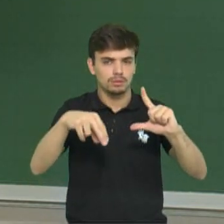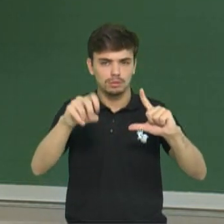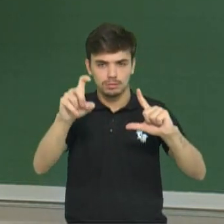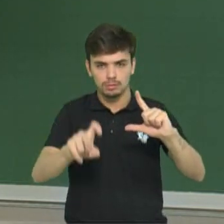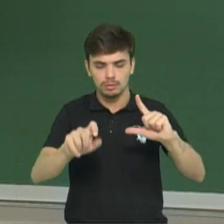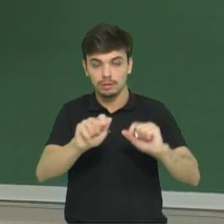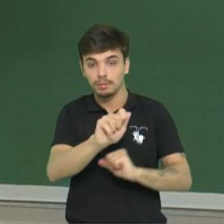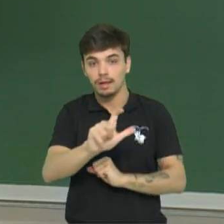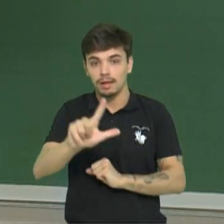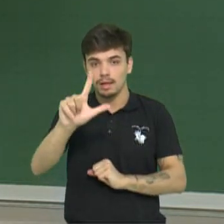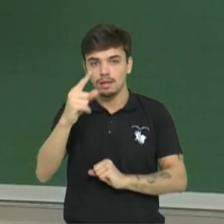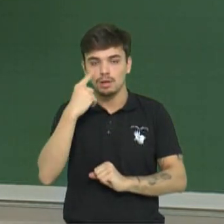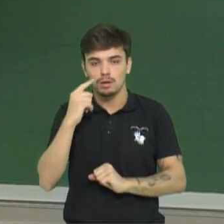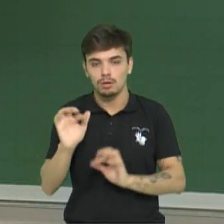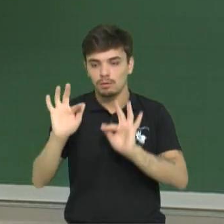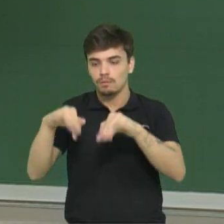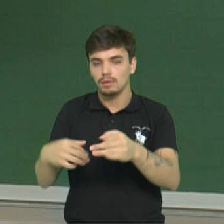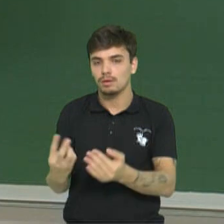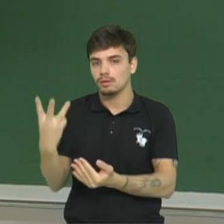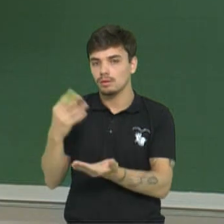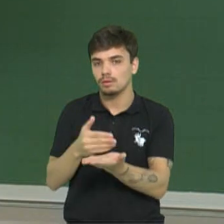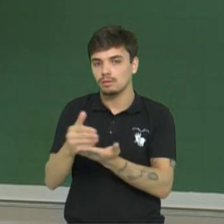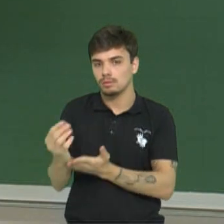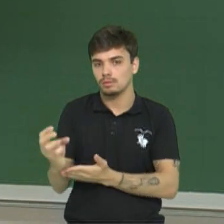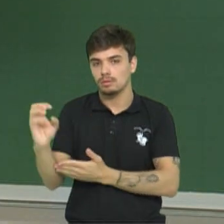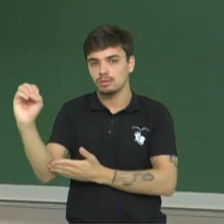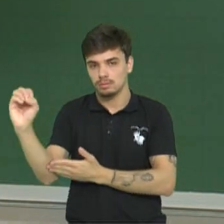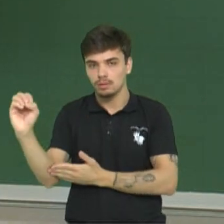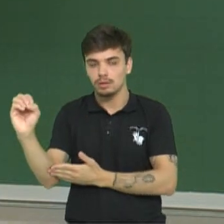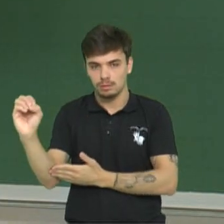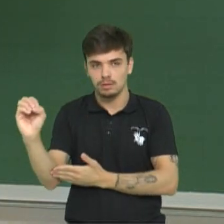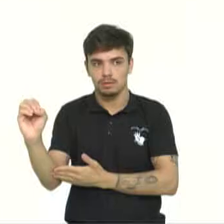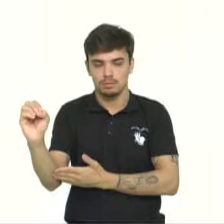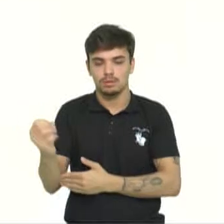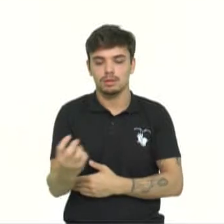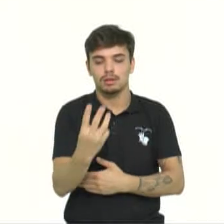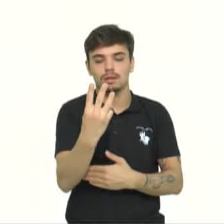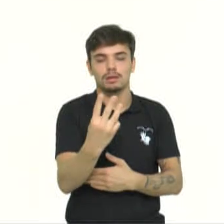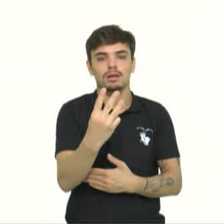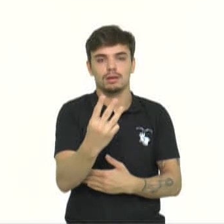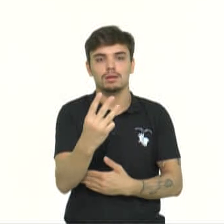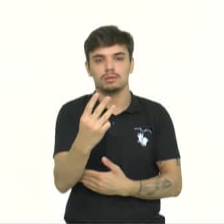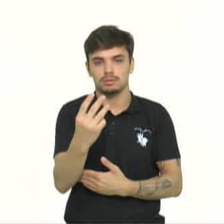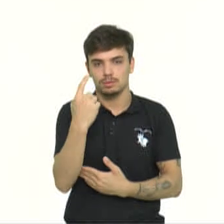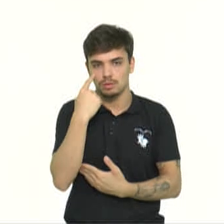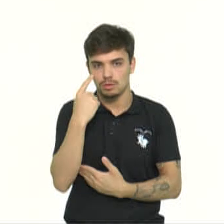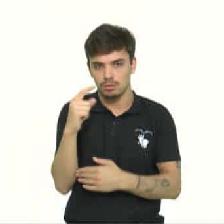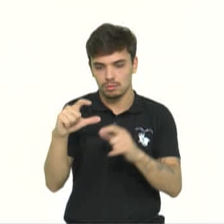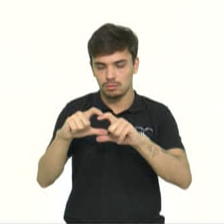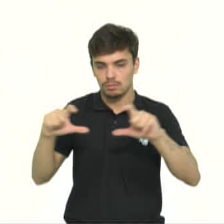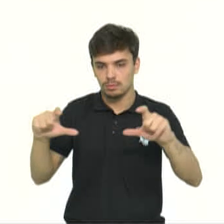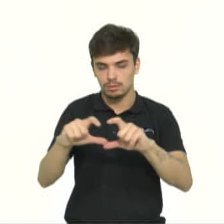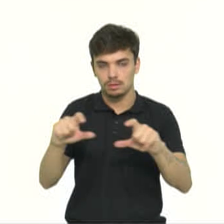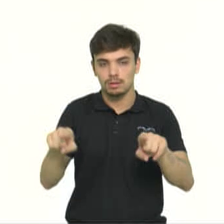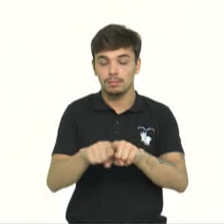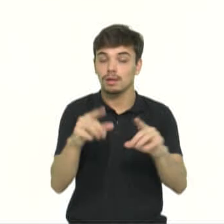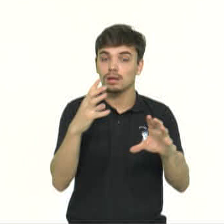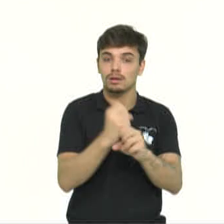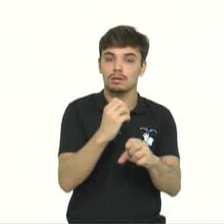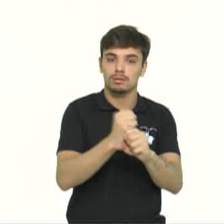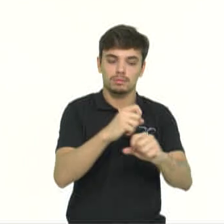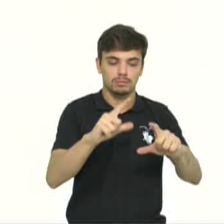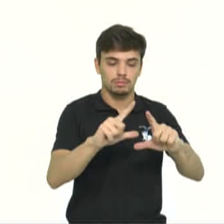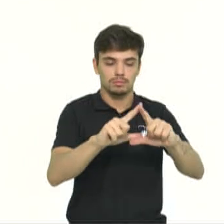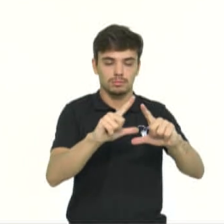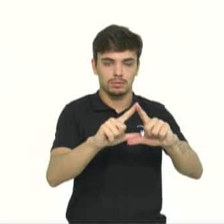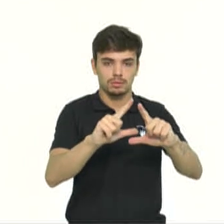Al, final 3, inicial 0, 3 será o coeficiente então do H2SO4. E calculando delta NOx